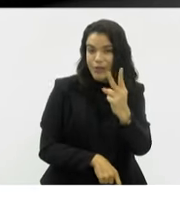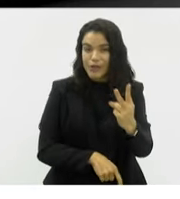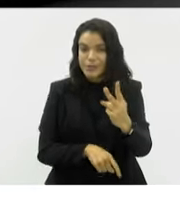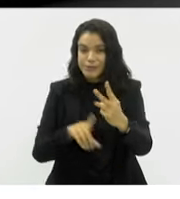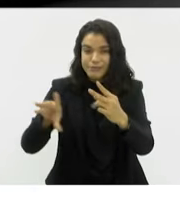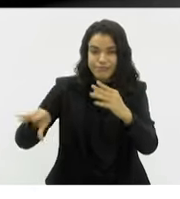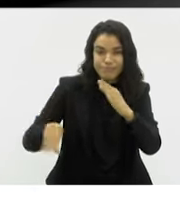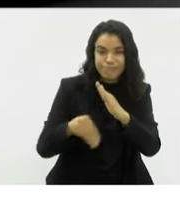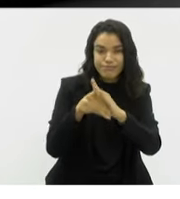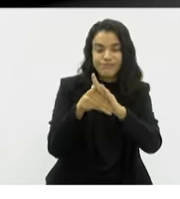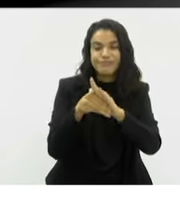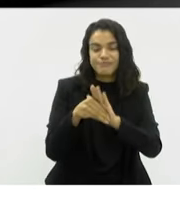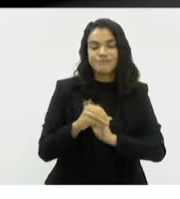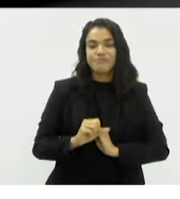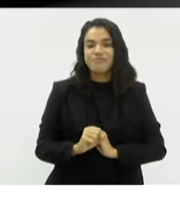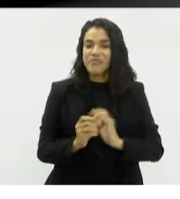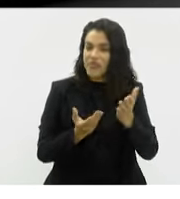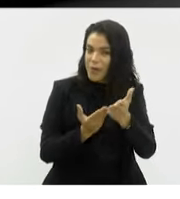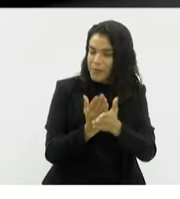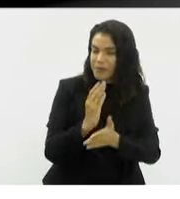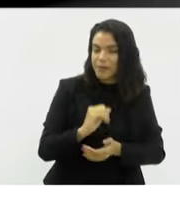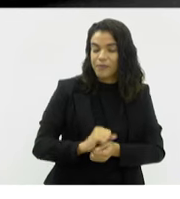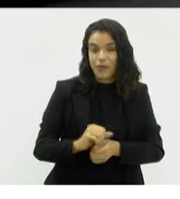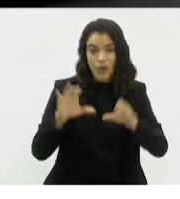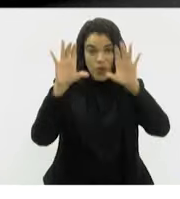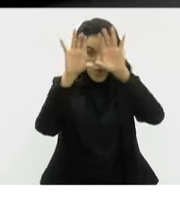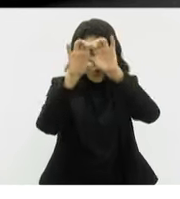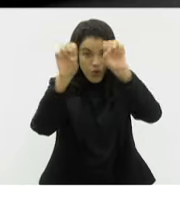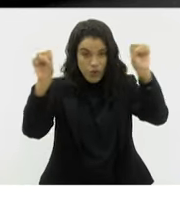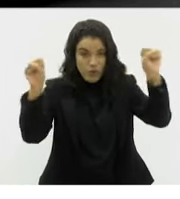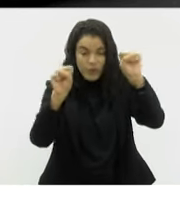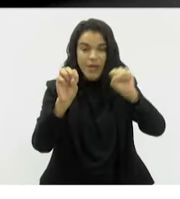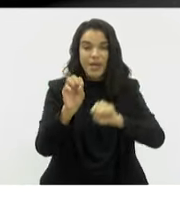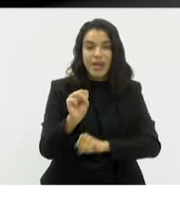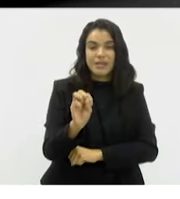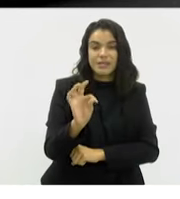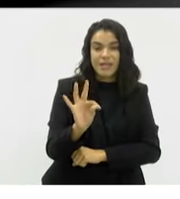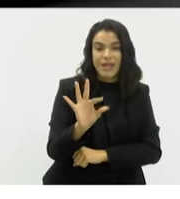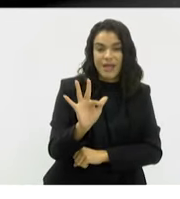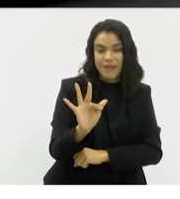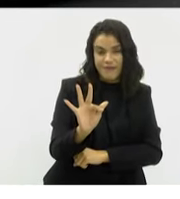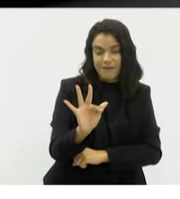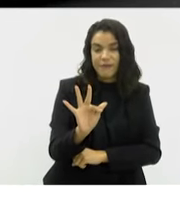emenda que foi aprovada. O Supremo declara inconstitucional